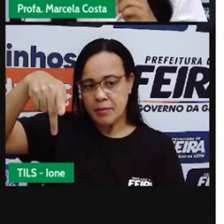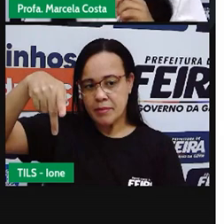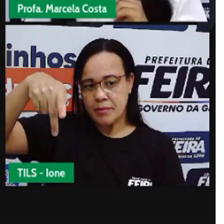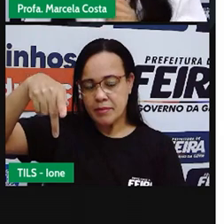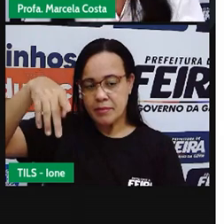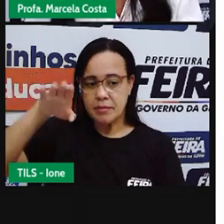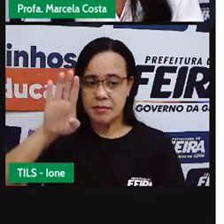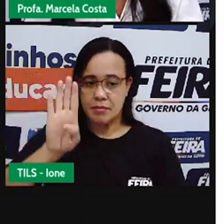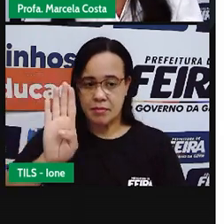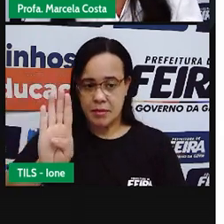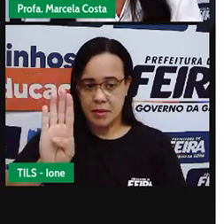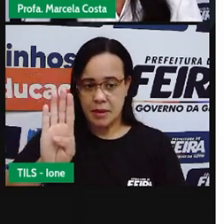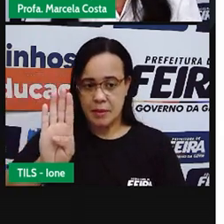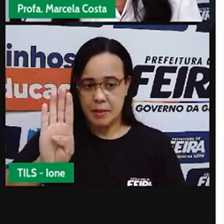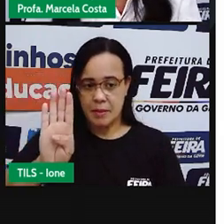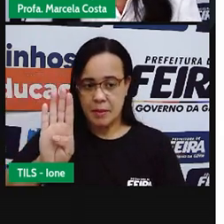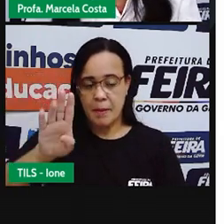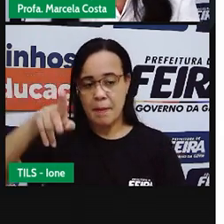P